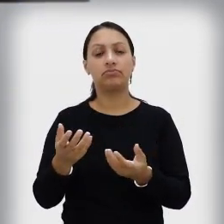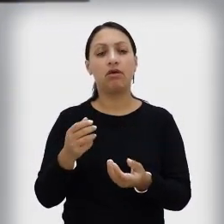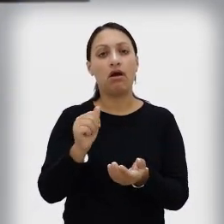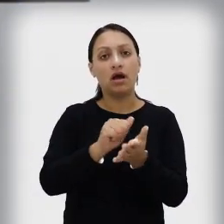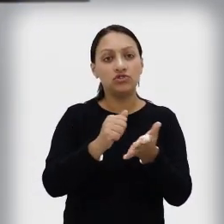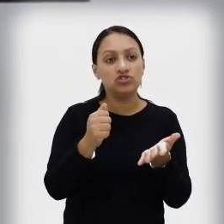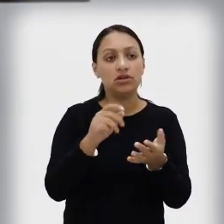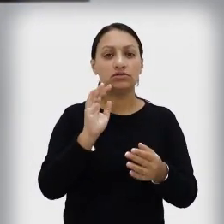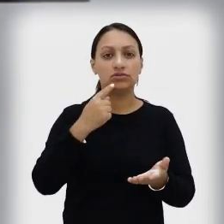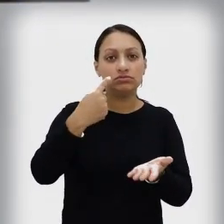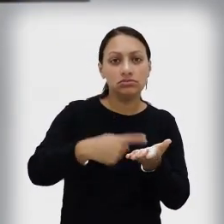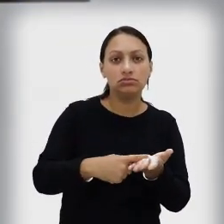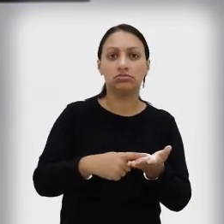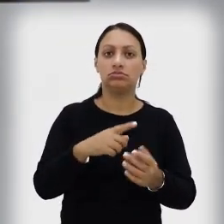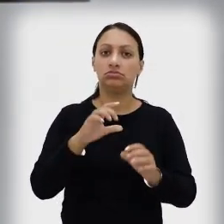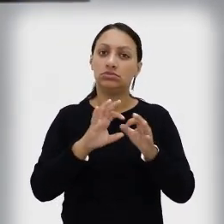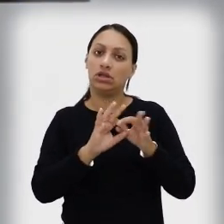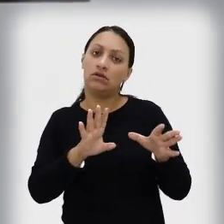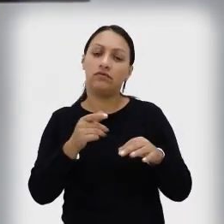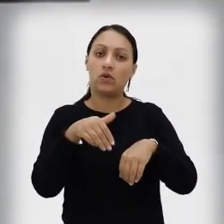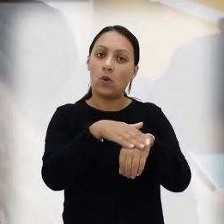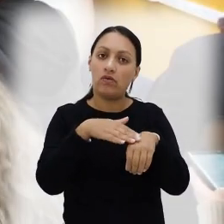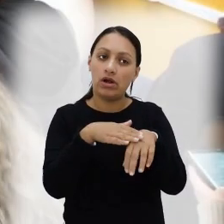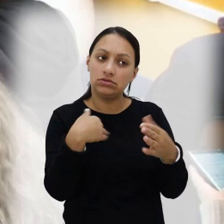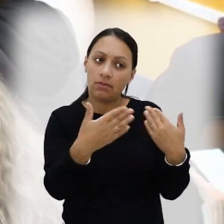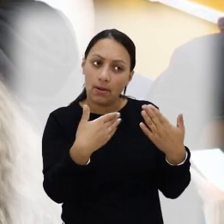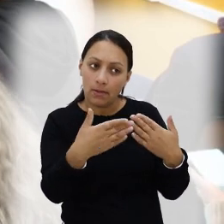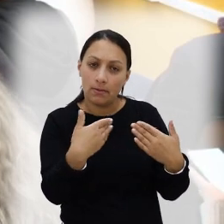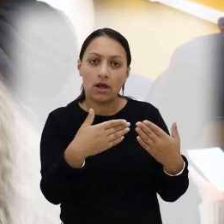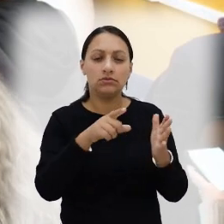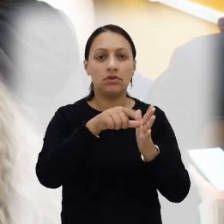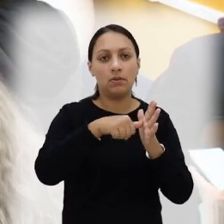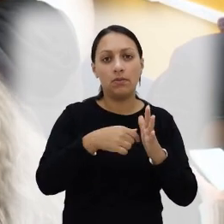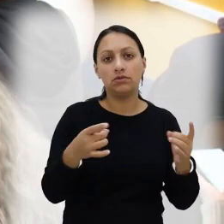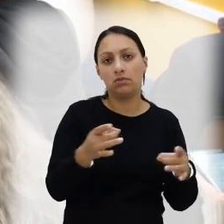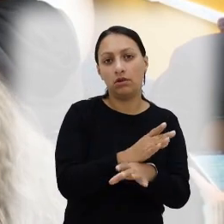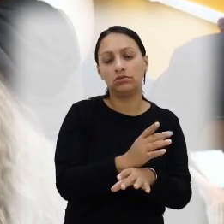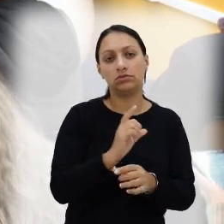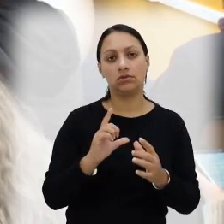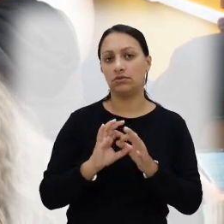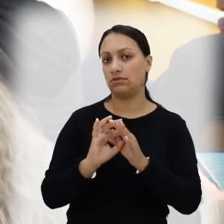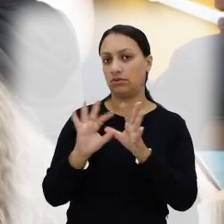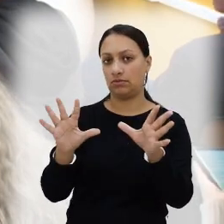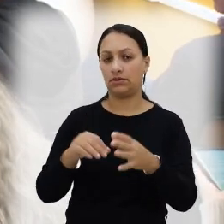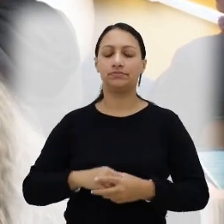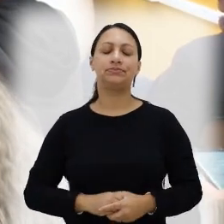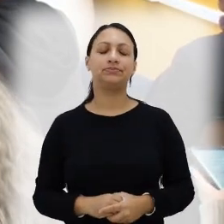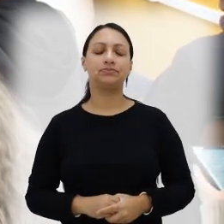estou disponível naquele momento, converso com quem eu tiver que interagir ali, e depois disso eu estou liberada. Fala, Johnny.